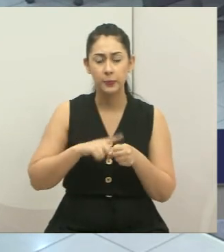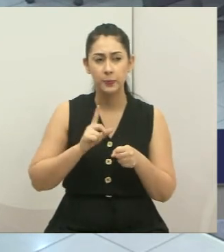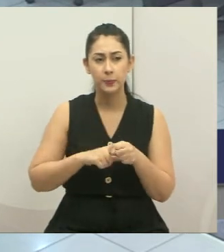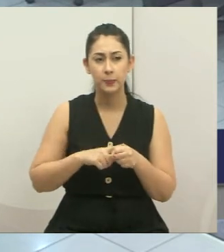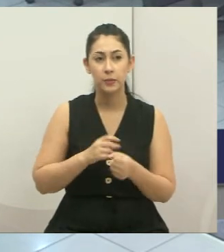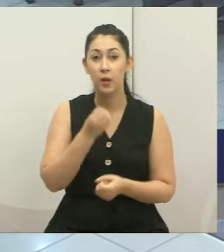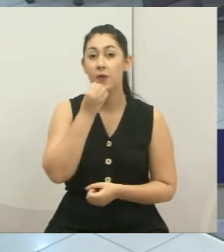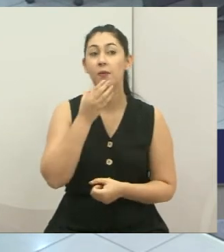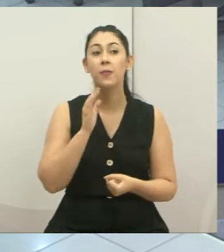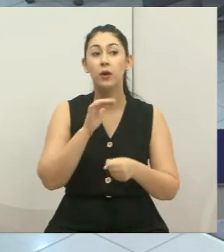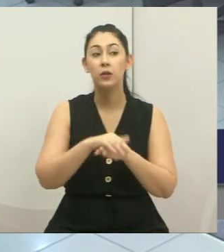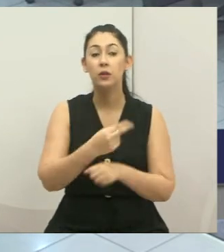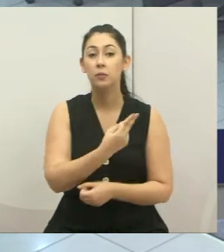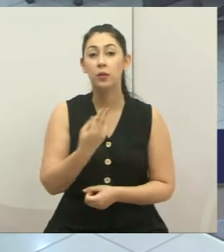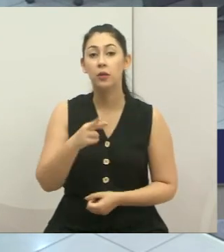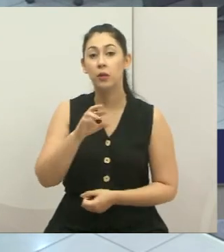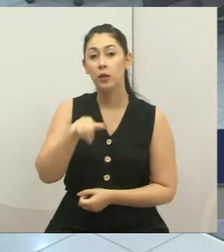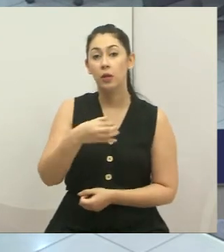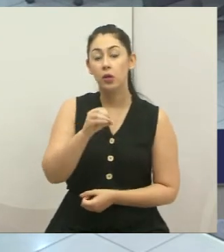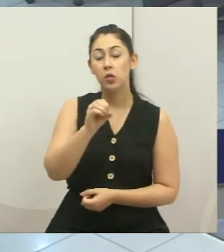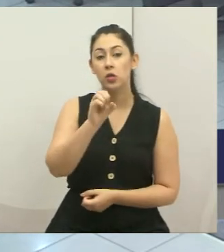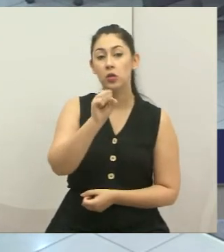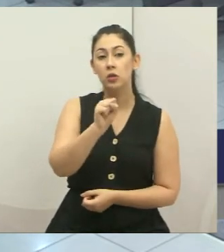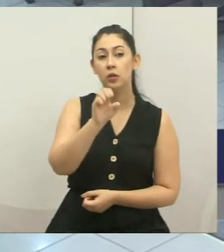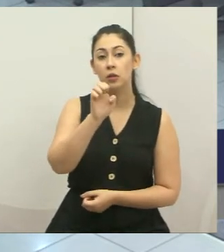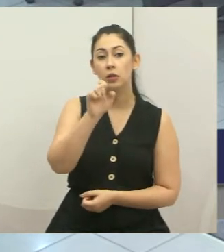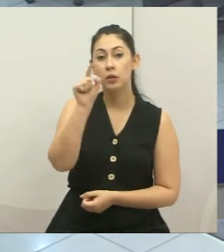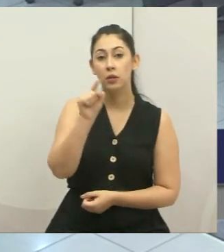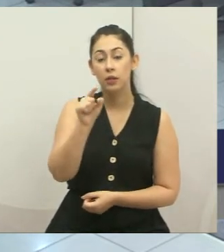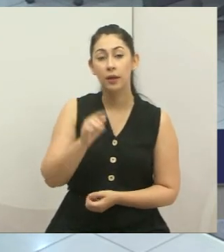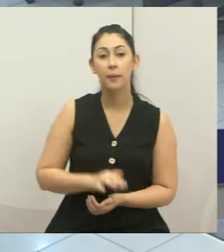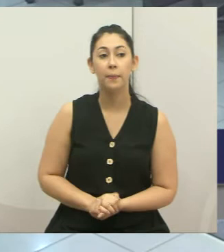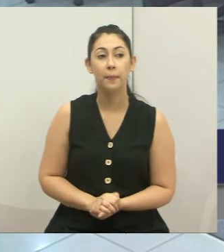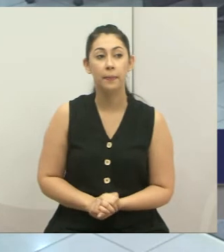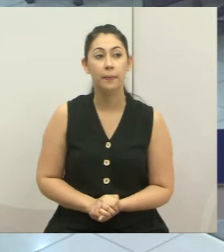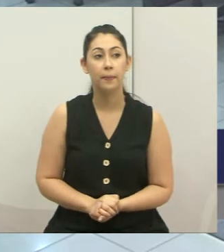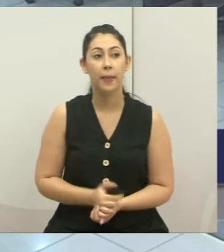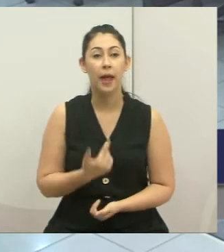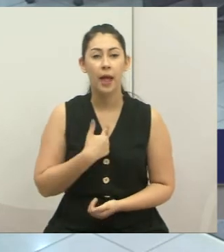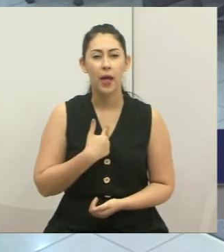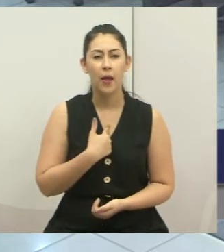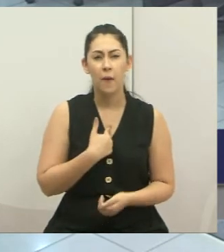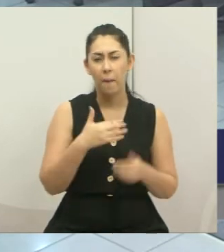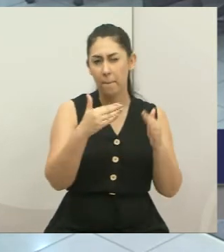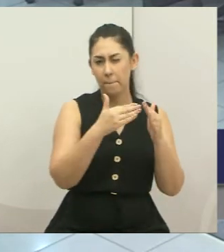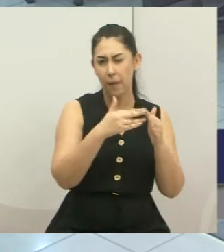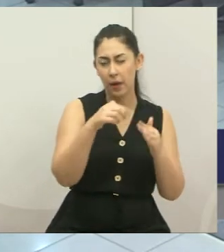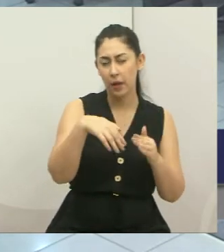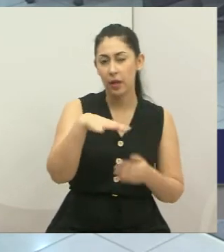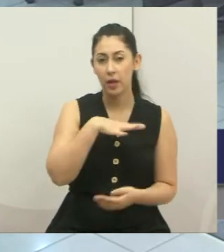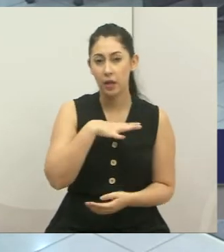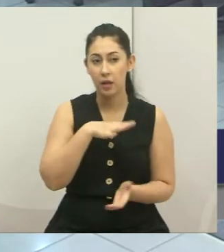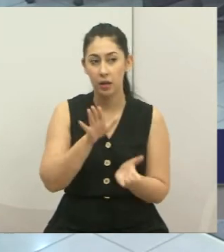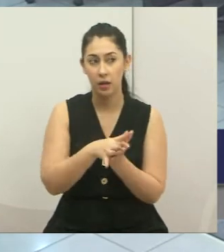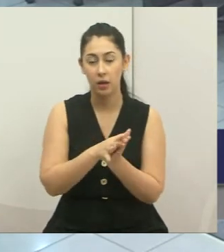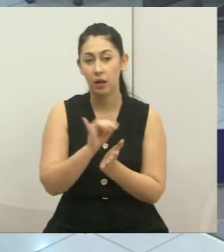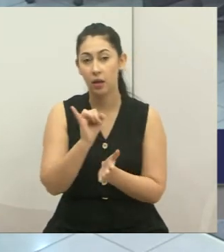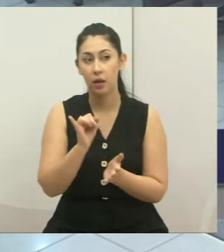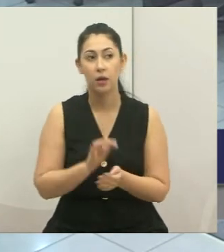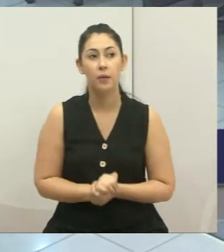Boa noite a todos. Meu nome é José Roberto, eu sou líder comunitário, eu sou morador do centro. A minha questão...